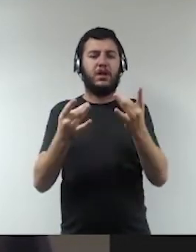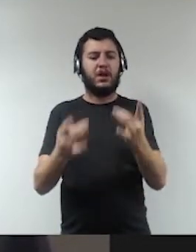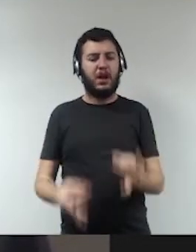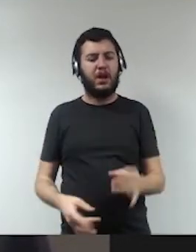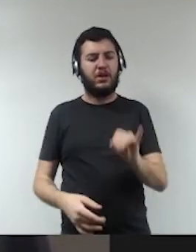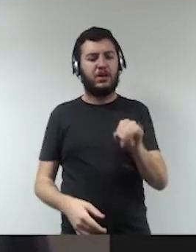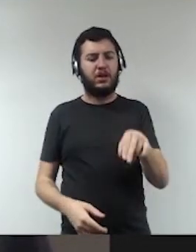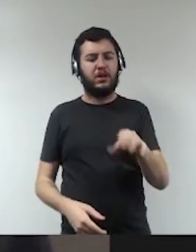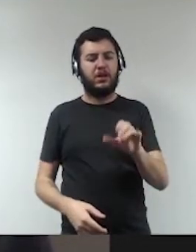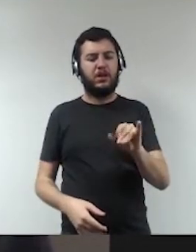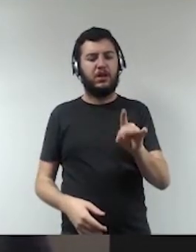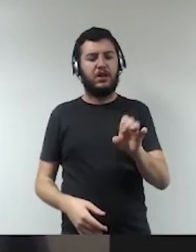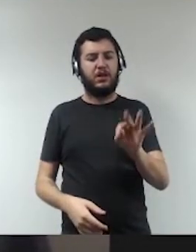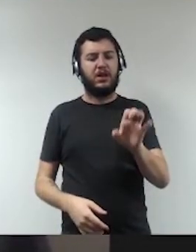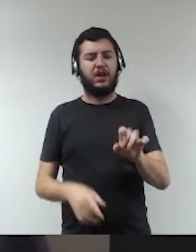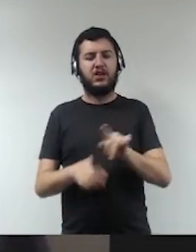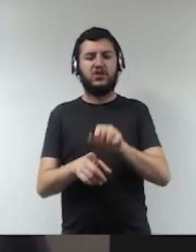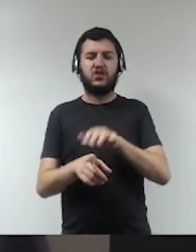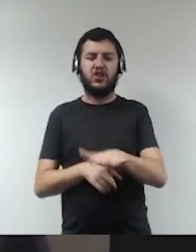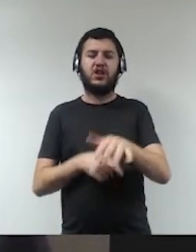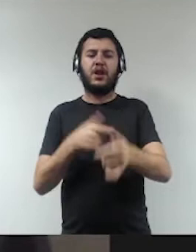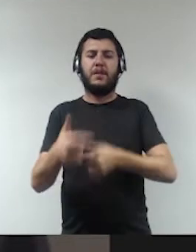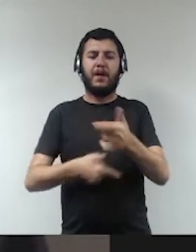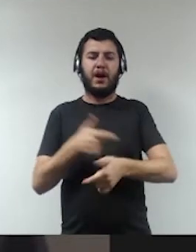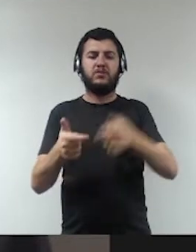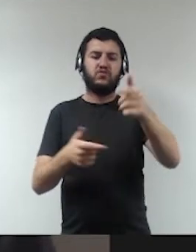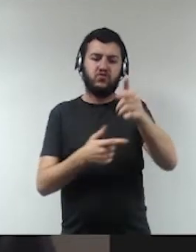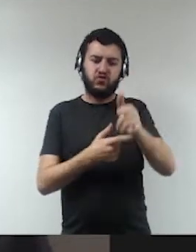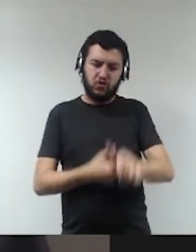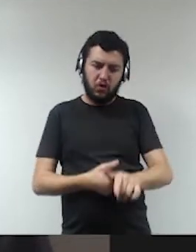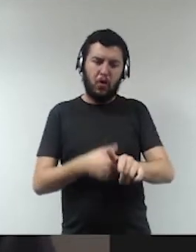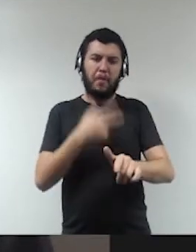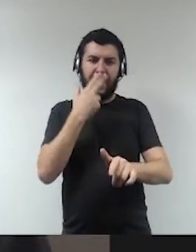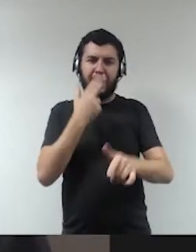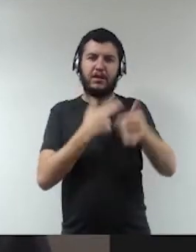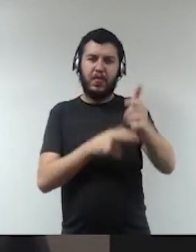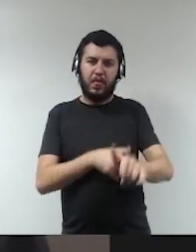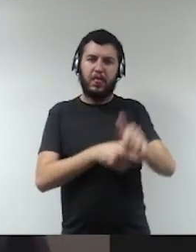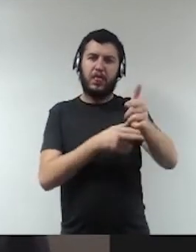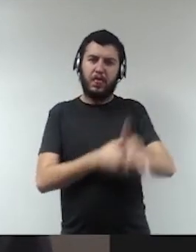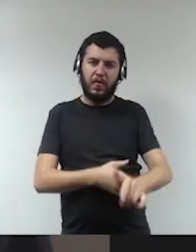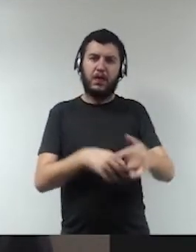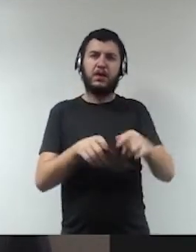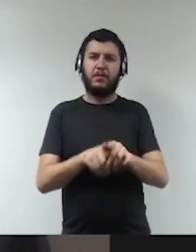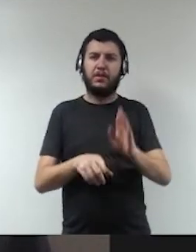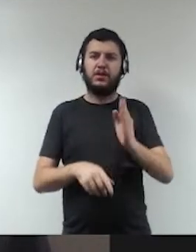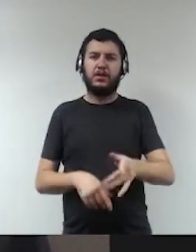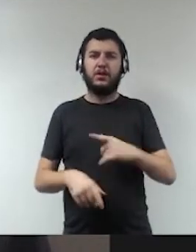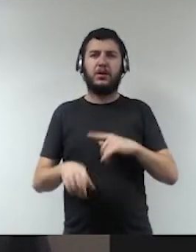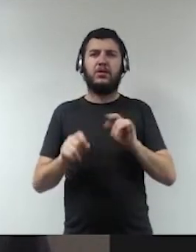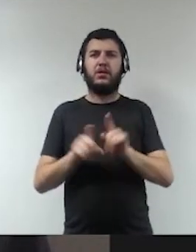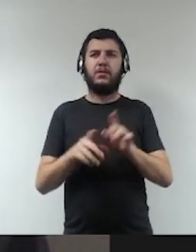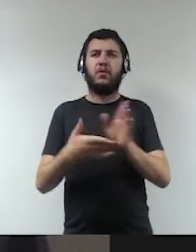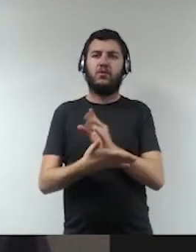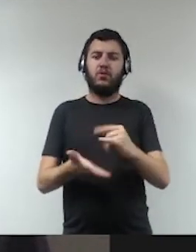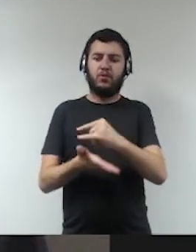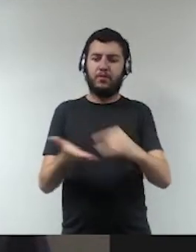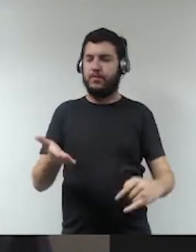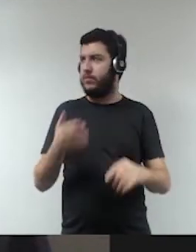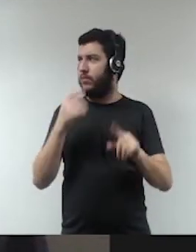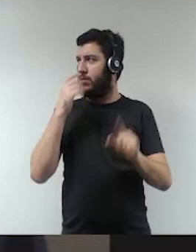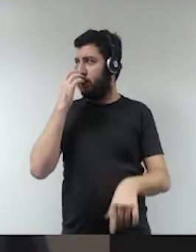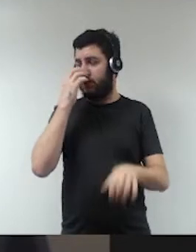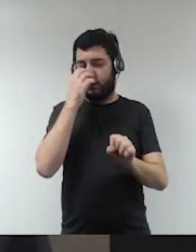demandas repetitivas, assim como súmulas vinculantes, por exemplo, elas evidenciam a importância de, tanto